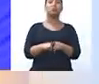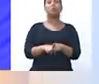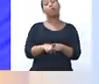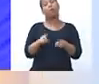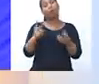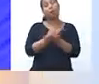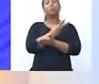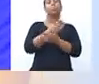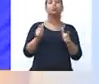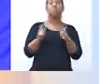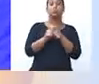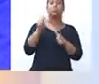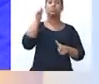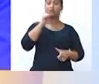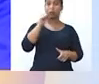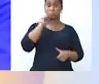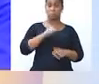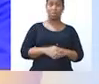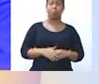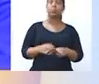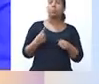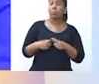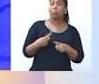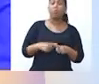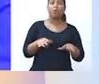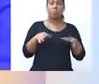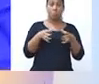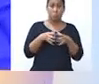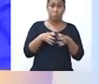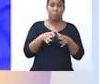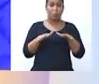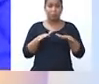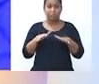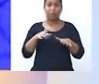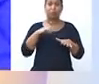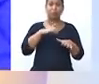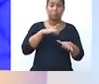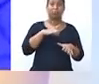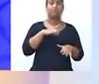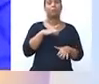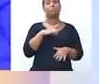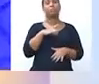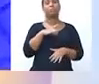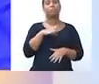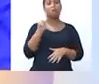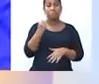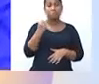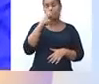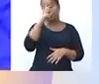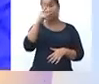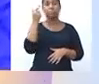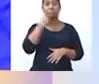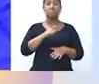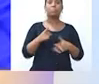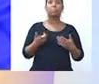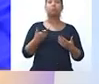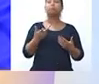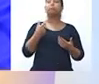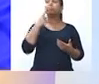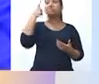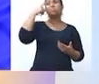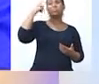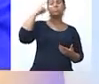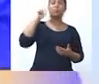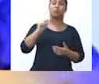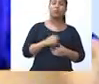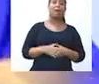diminuição, talvez, das mulheres nessas áreas. Porque, além do movimento conservador que está ganhando força, criou-se uma inversão assim, de